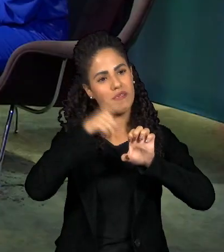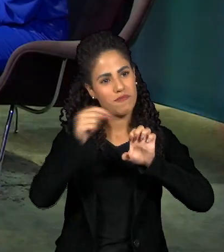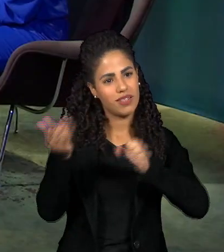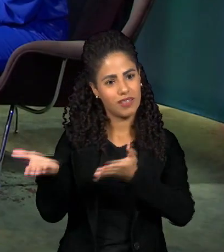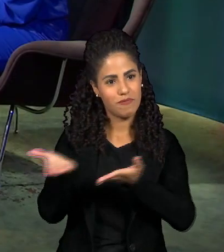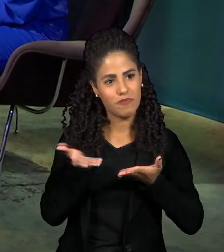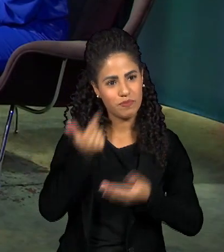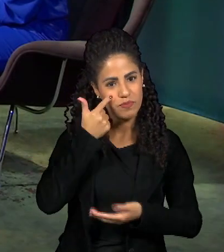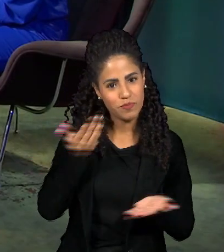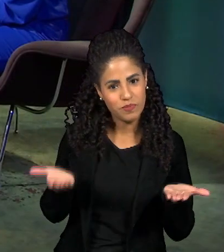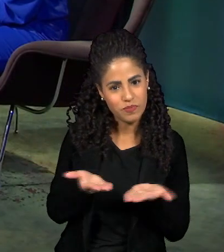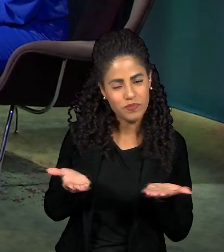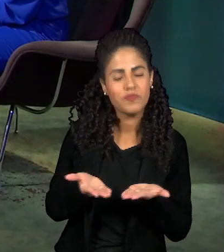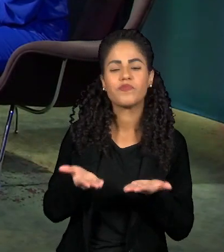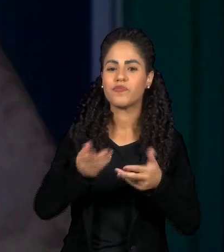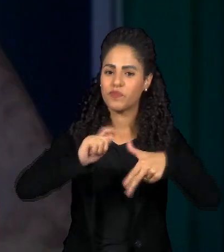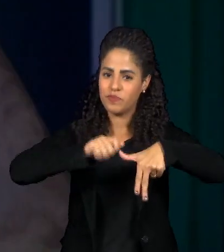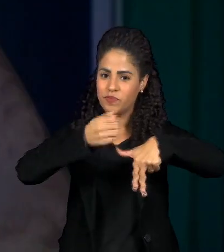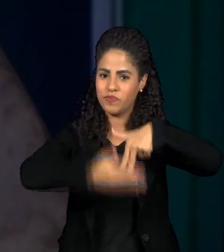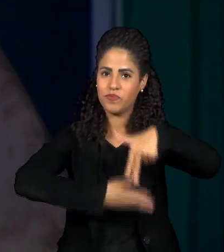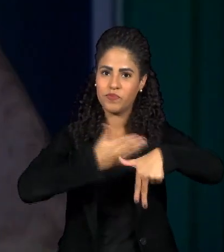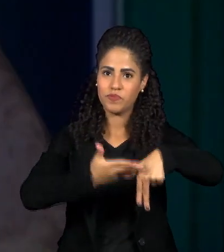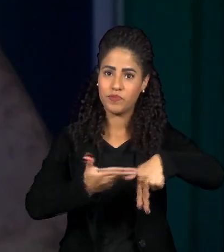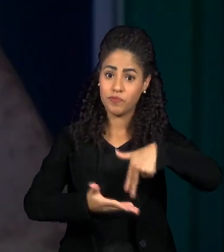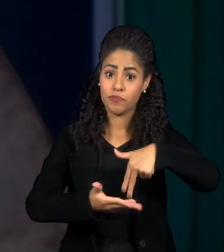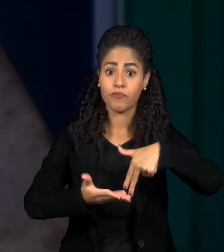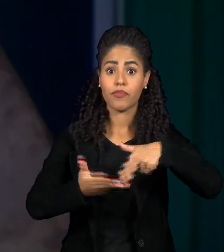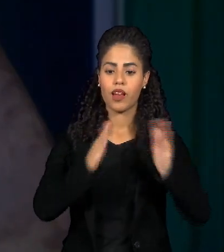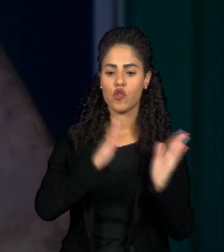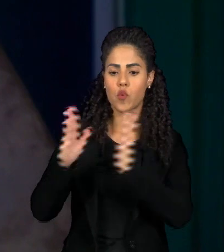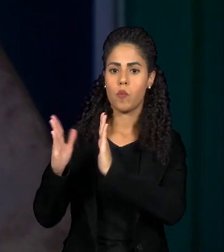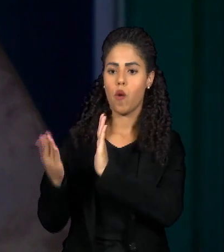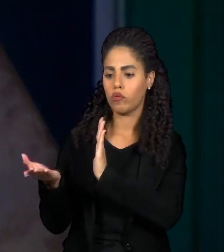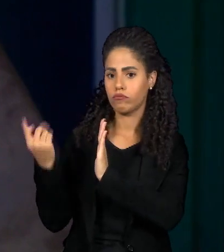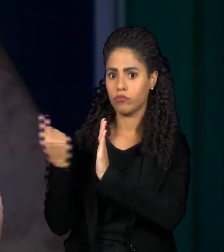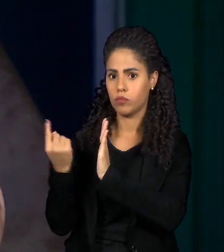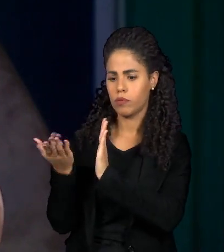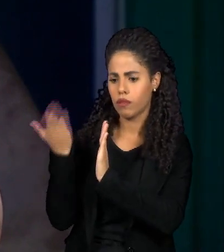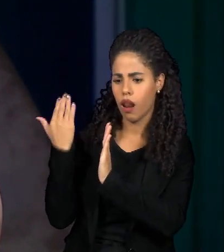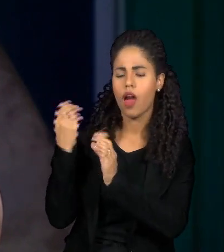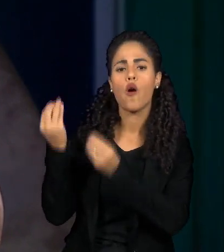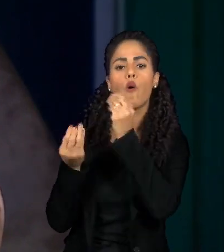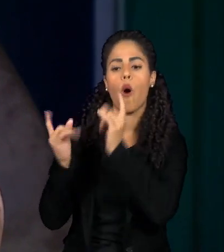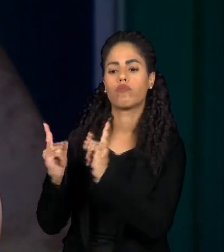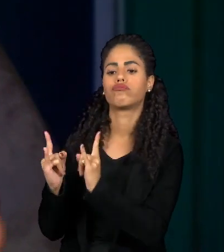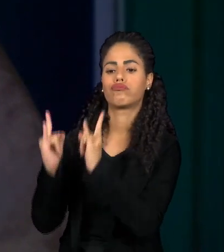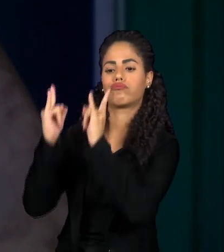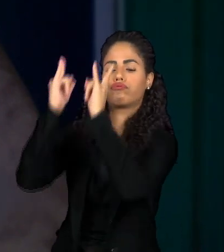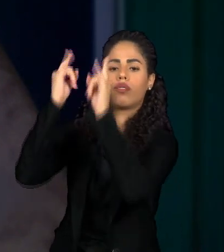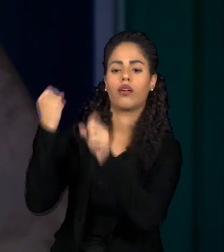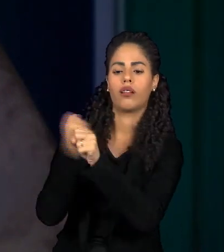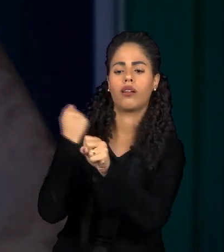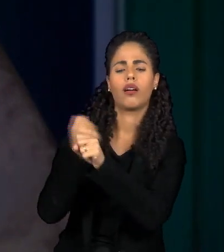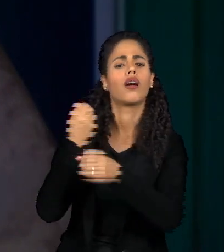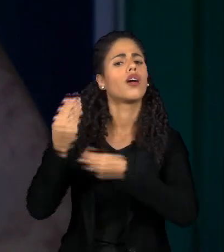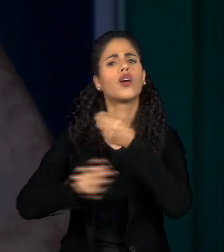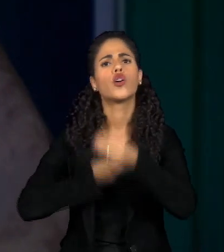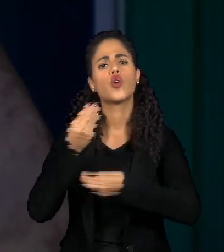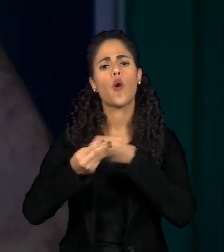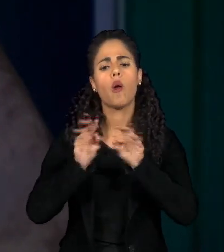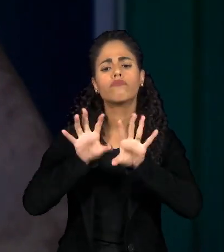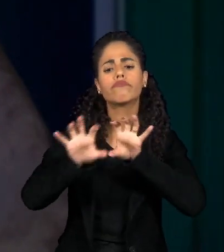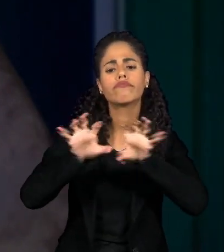né, desse programa Negros em Foco. No bloco anterior, falamos sobre a verticalização territorial e como isso